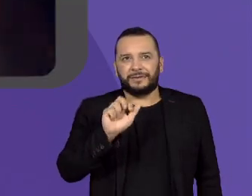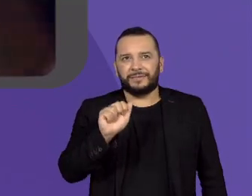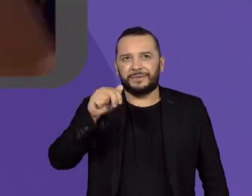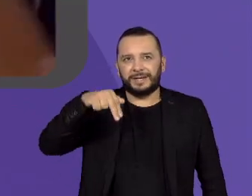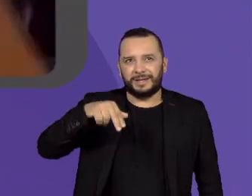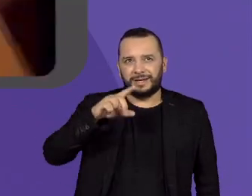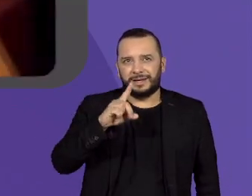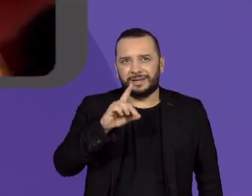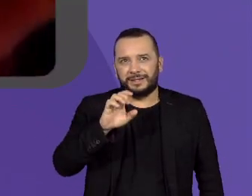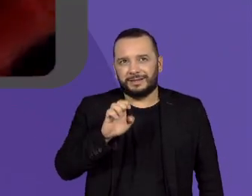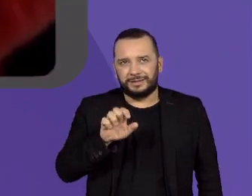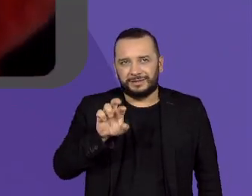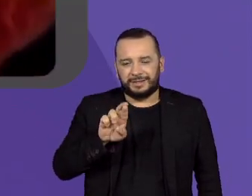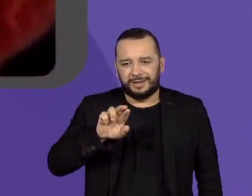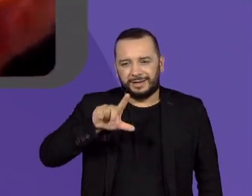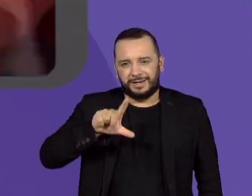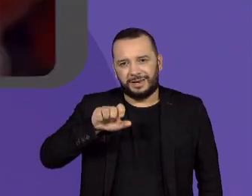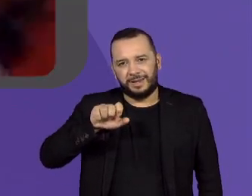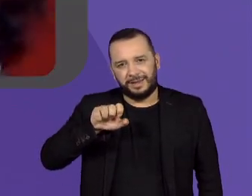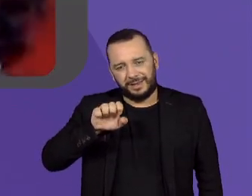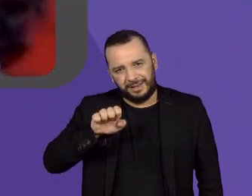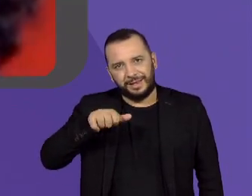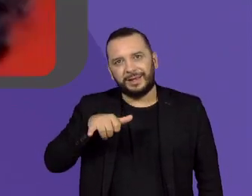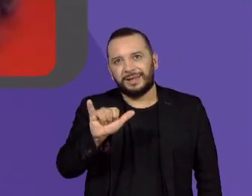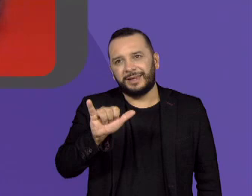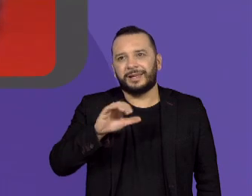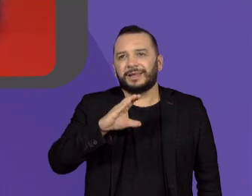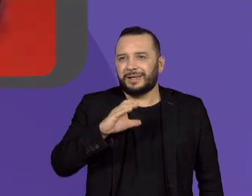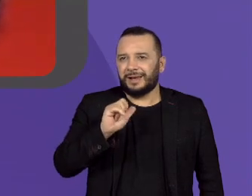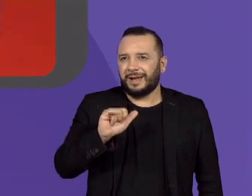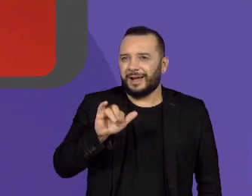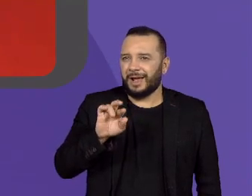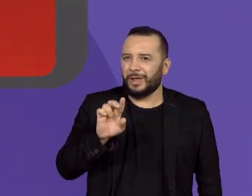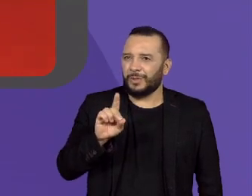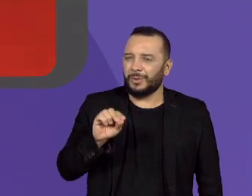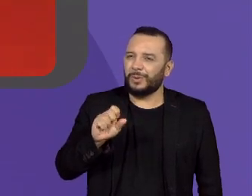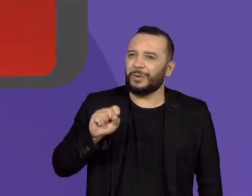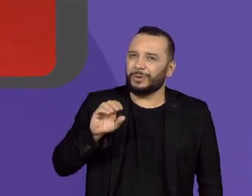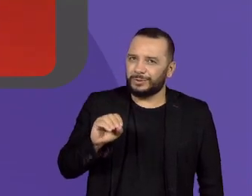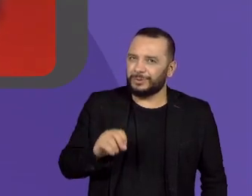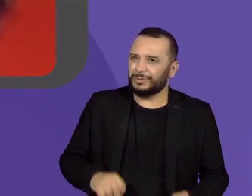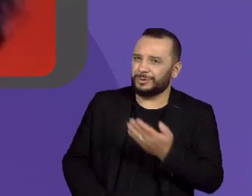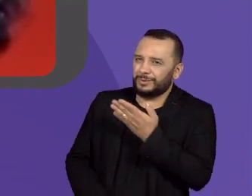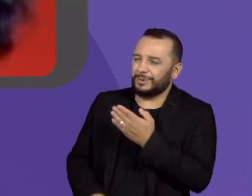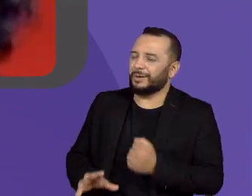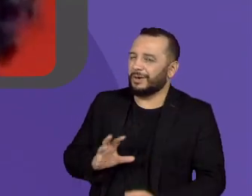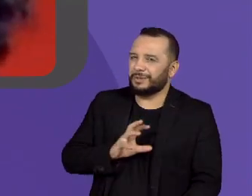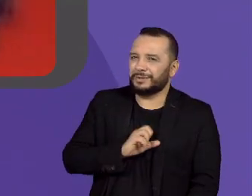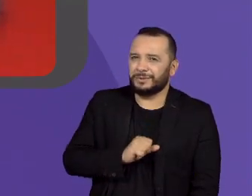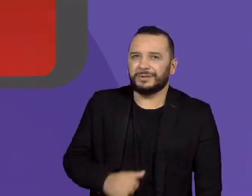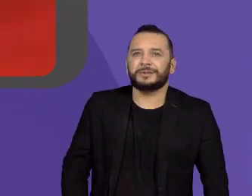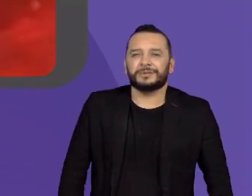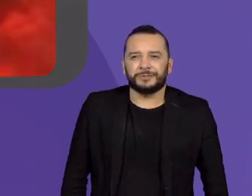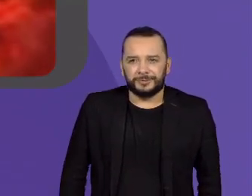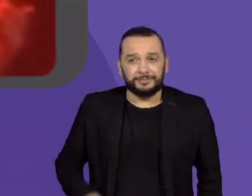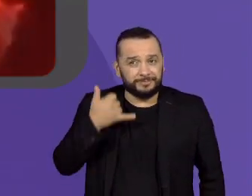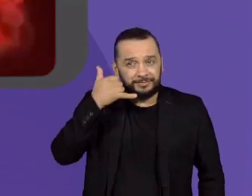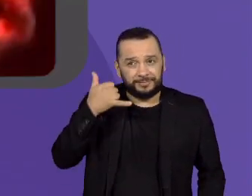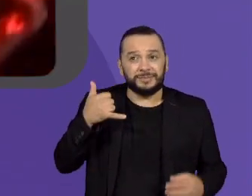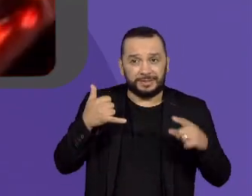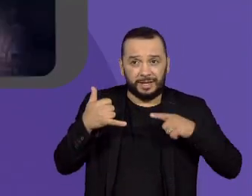nos ouvir. Diga que o nosso amor ninguém vai